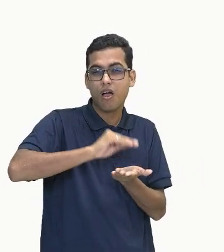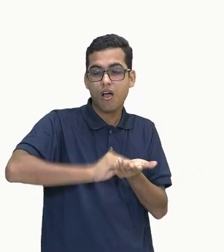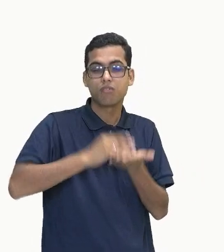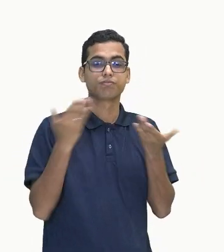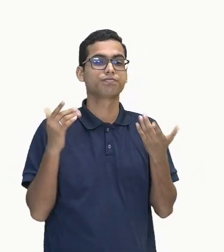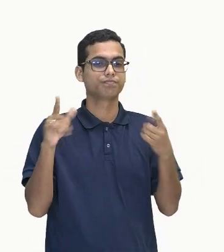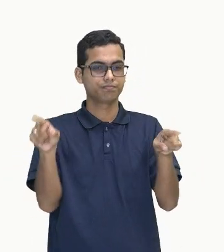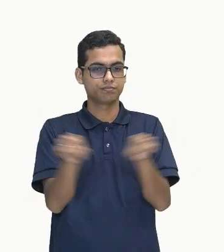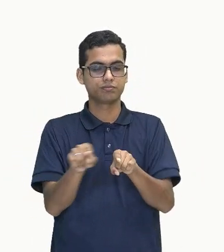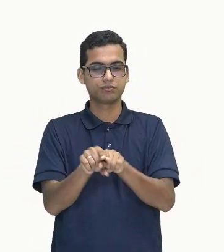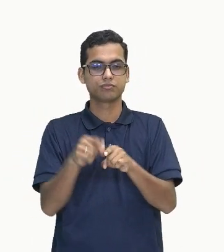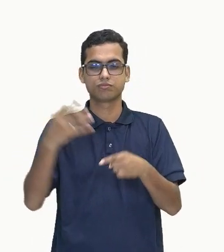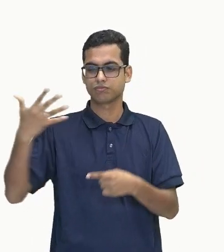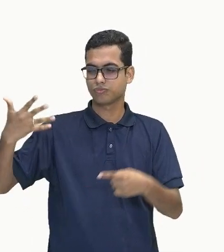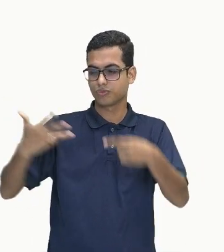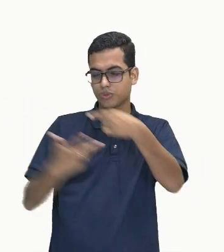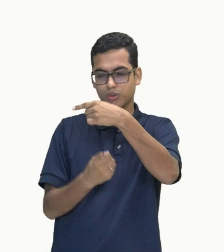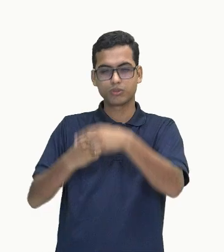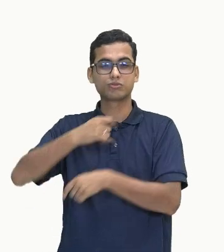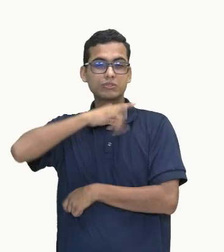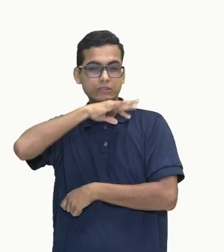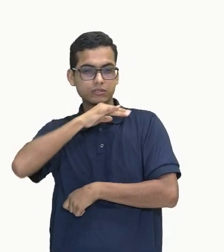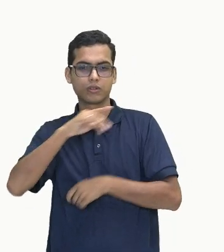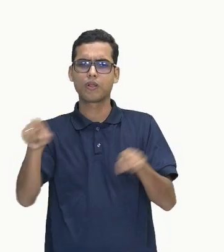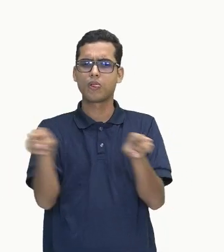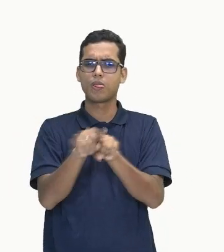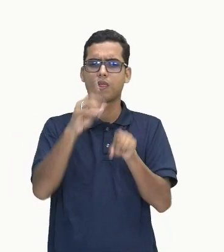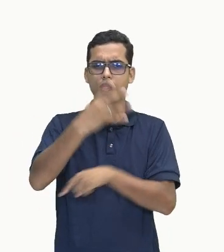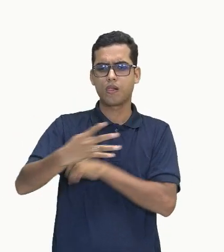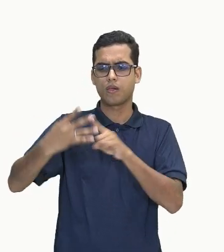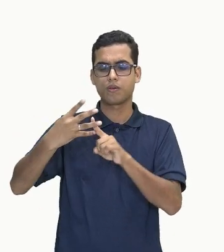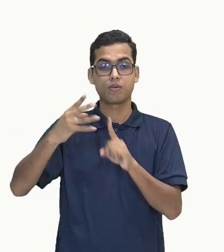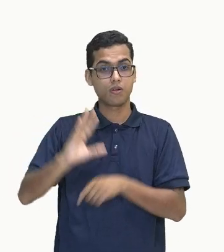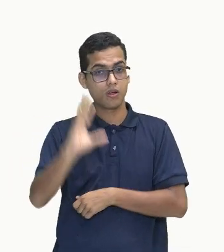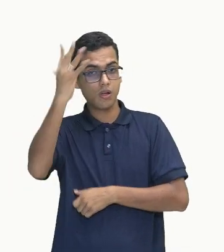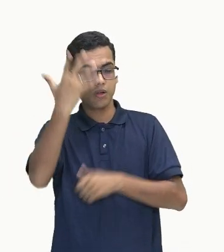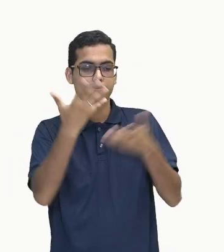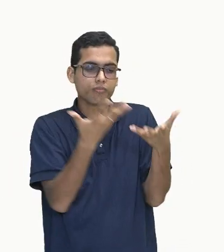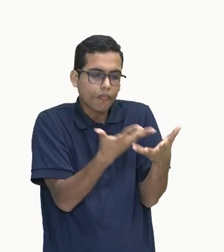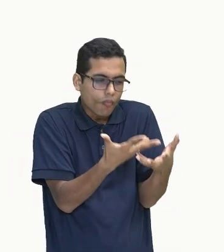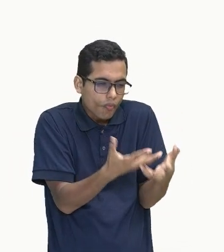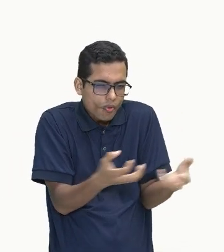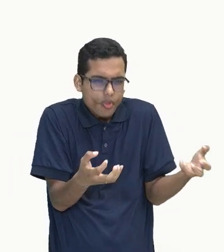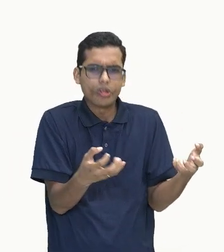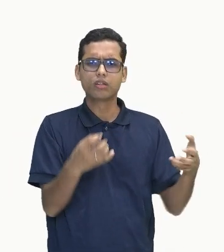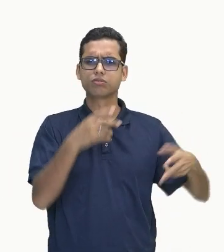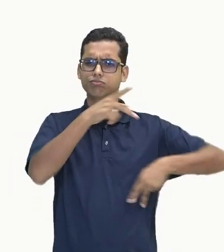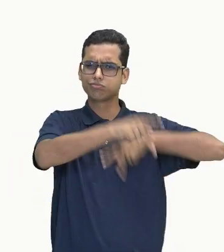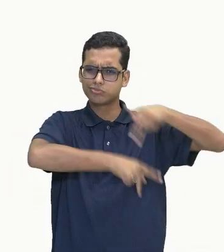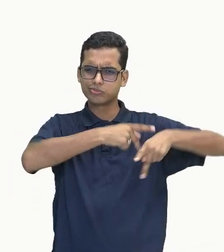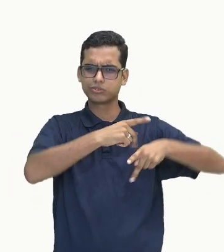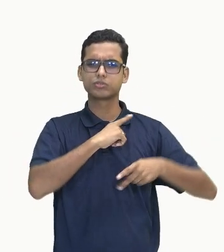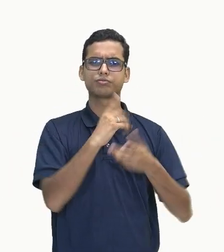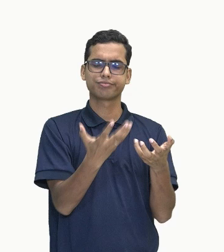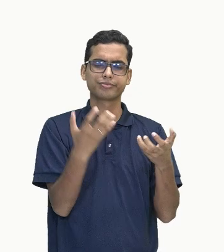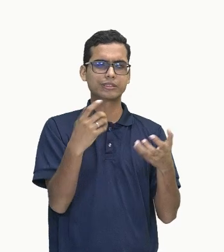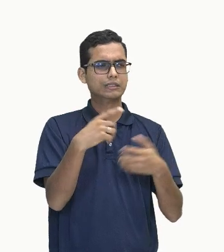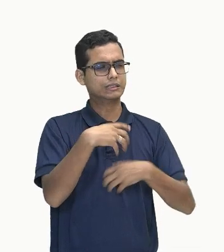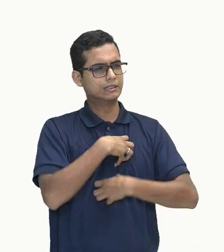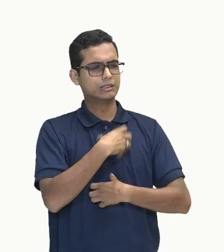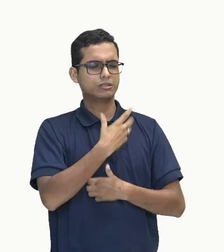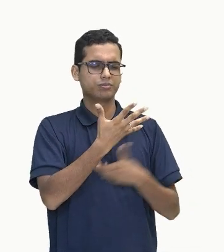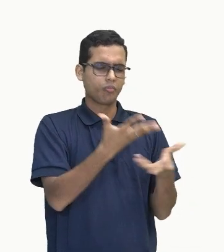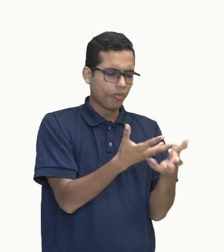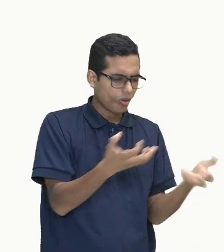aqui alguns para vocês. Aqui nós temos também a ocorrência de secas, né? Isso pode levar a população a sair ali da